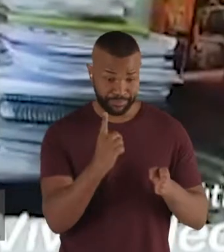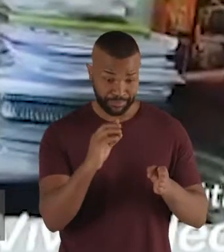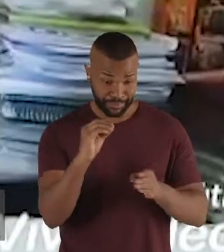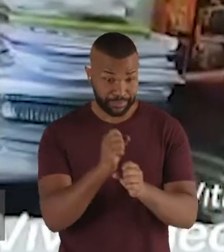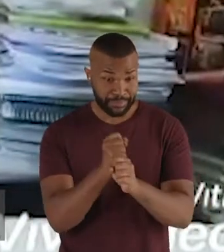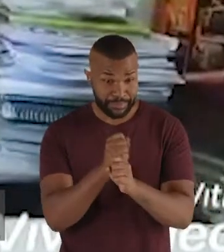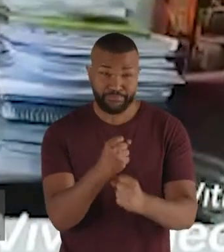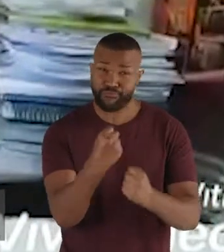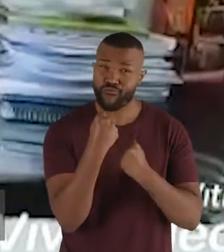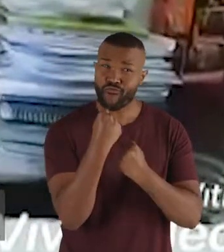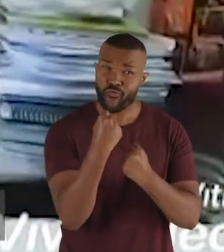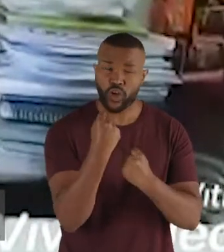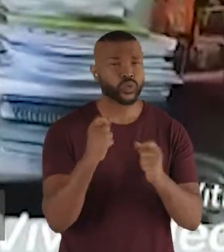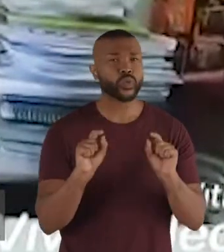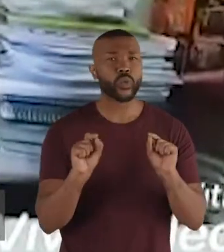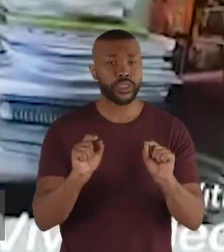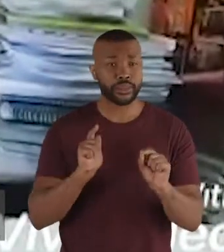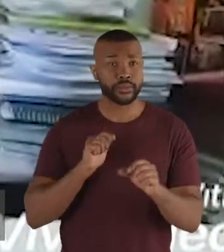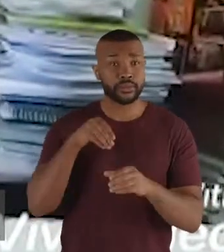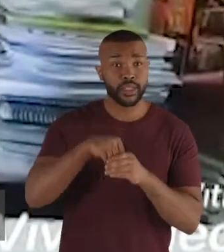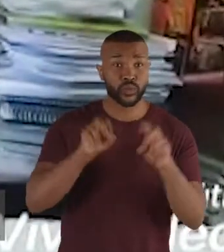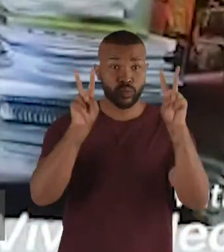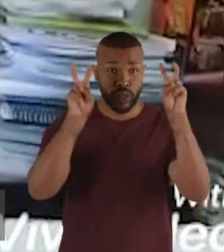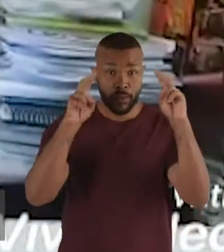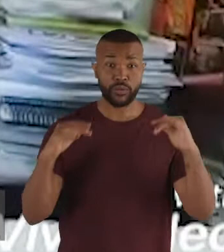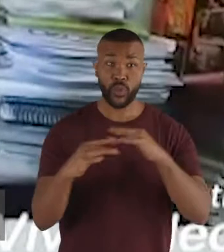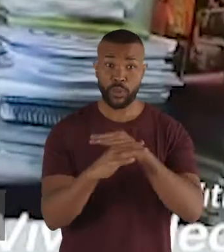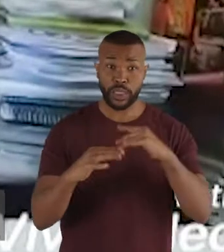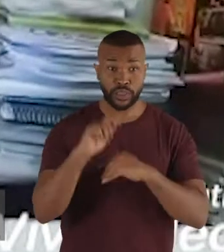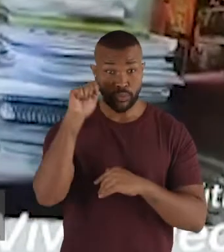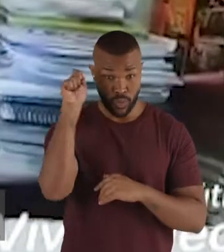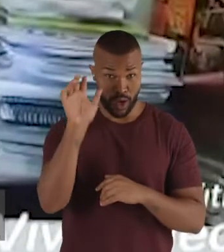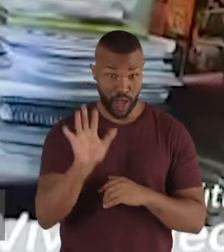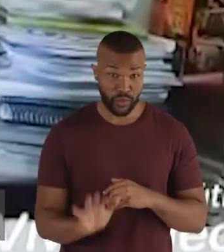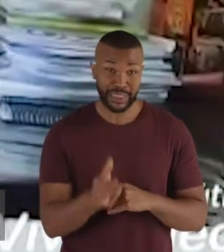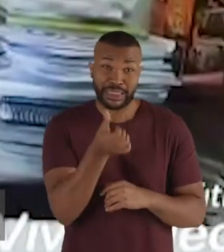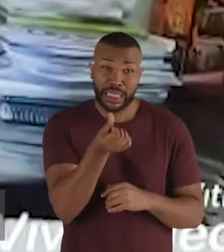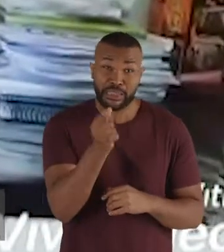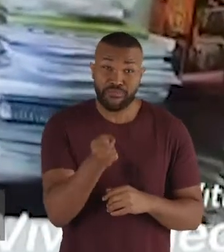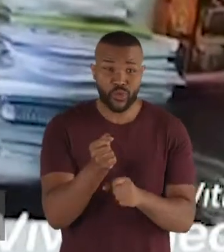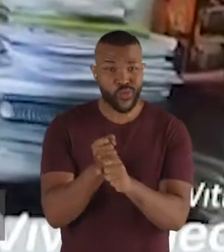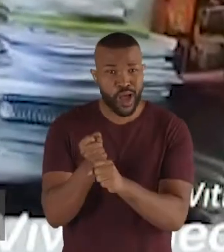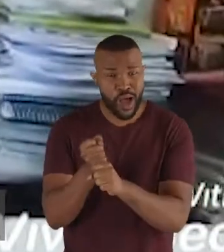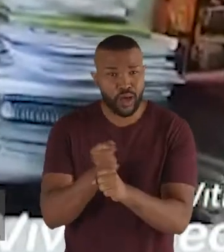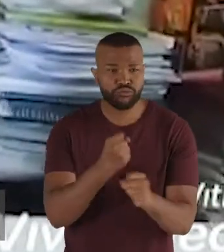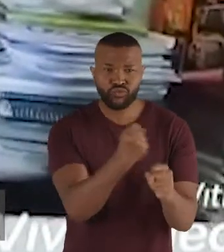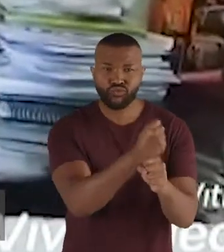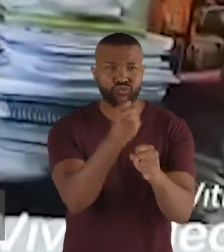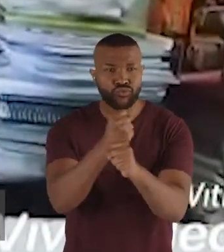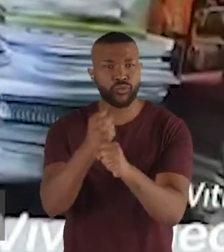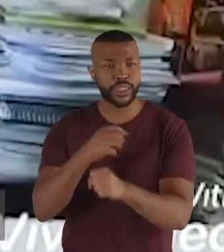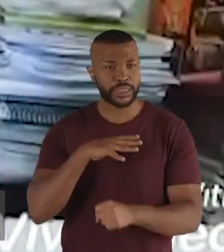anos muito fortemente dentro das questões do urbanismo africano. São 6 mil anos de construções